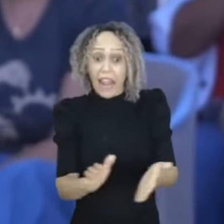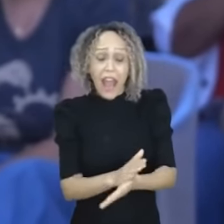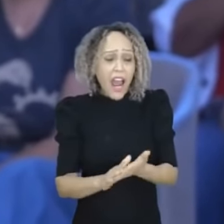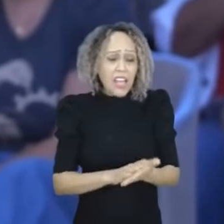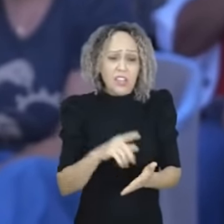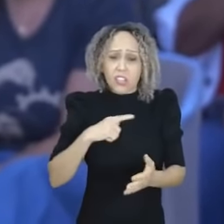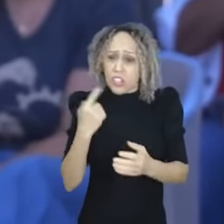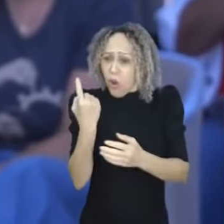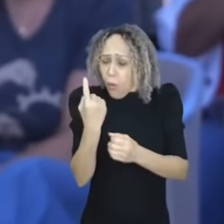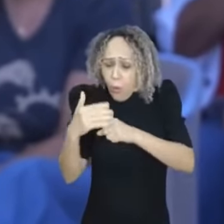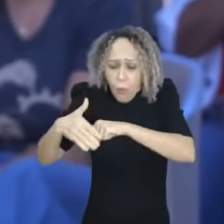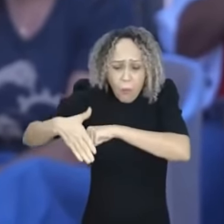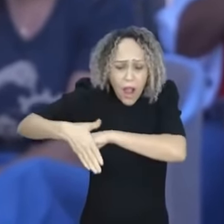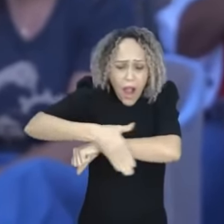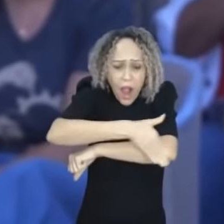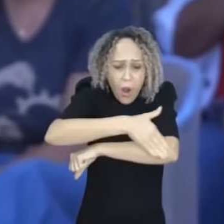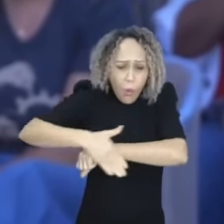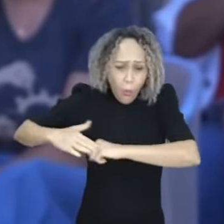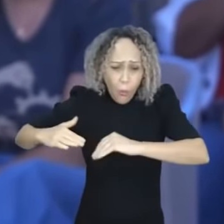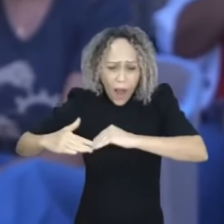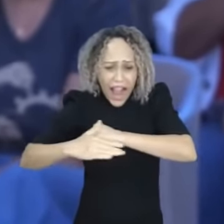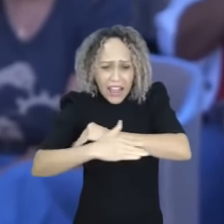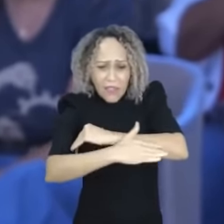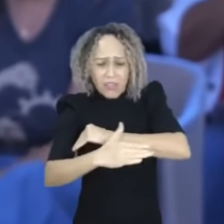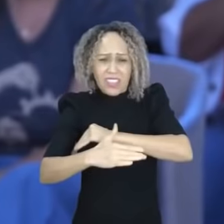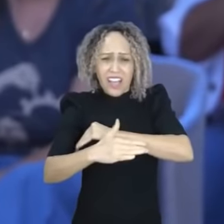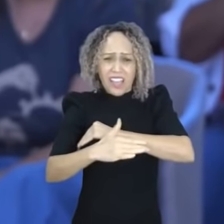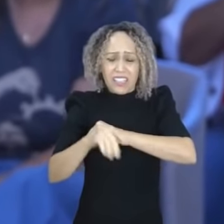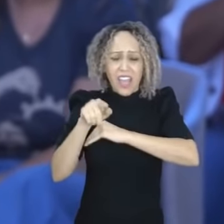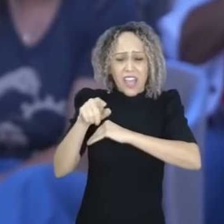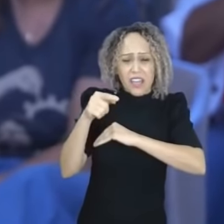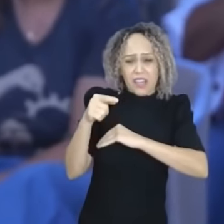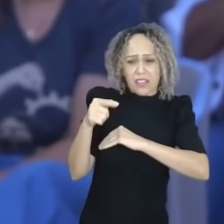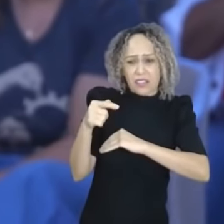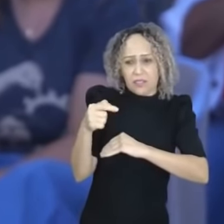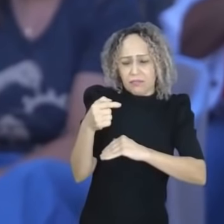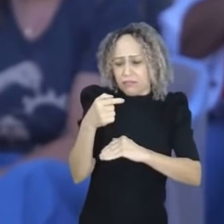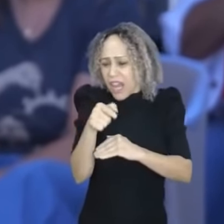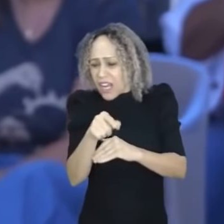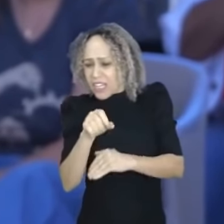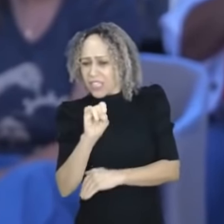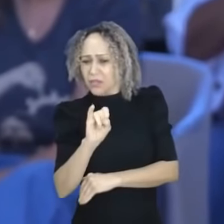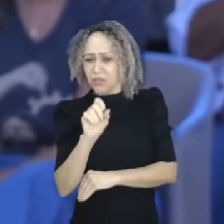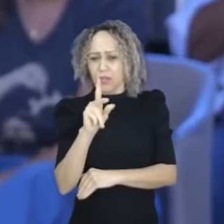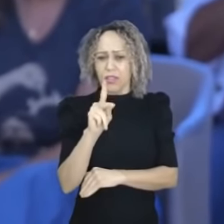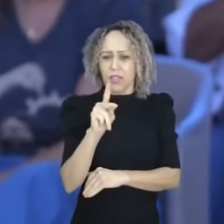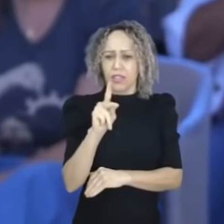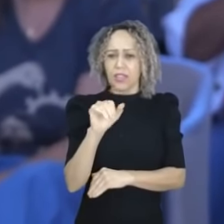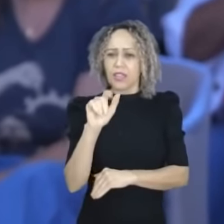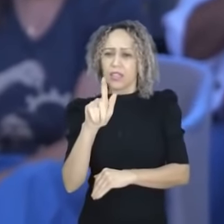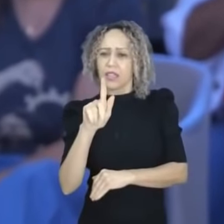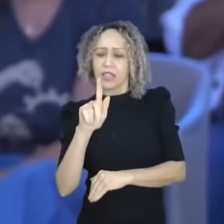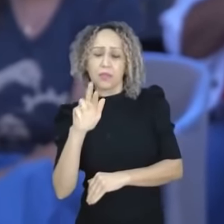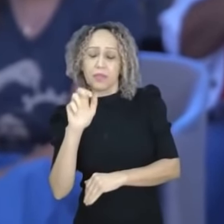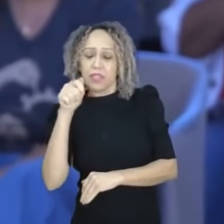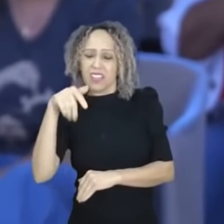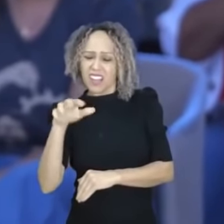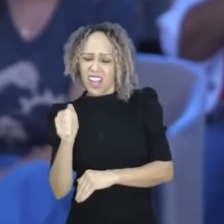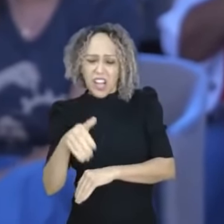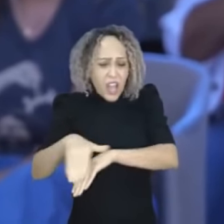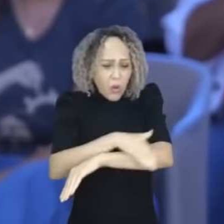Diadema era Antônio Piranga, essa que passa o trolho, mesmo assim, era uma rua bem estreita. Por isso eu